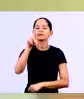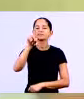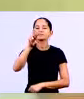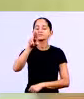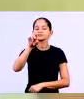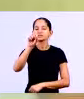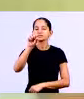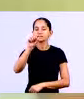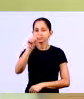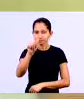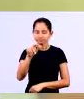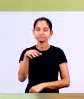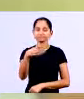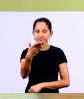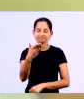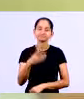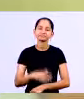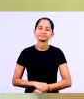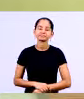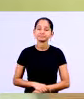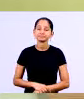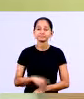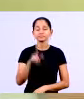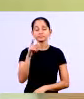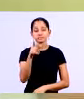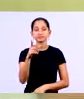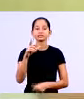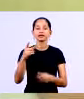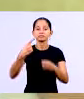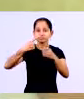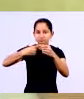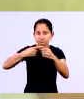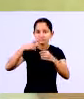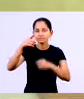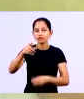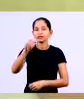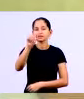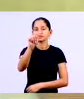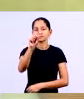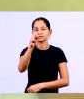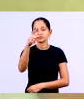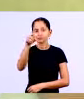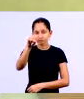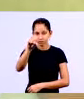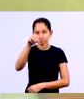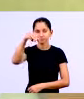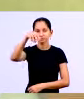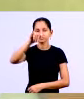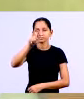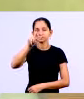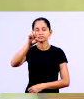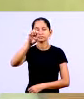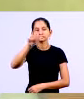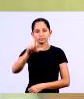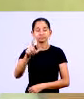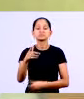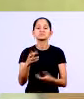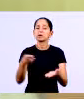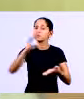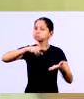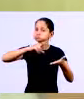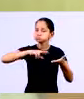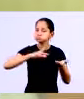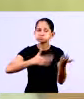Isso. Os alunos de São Miguel do Guaporé, né, o grupo da Simone Aguiar respondeu tudo,